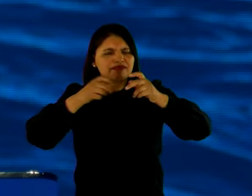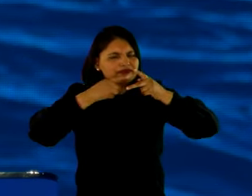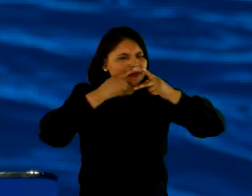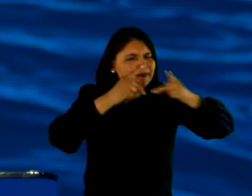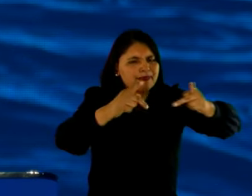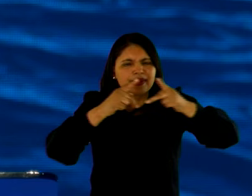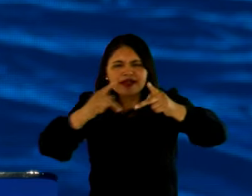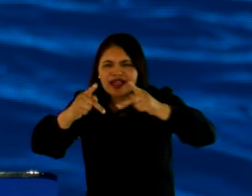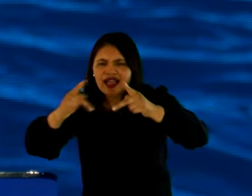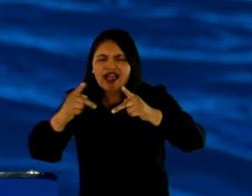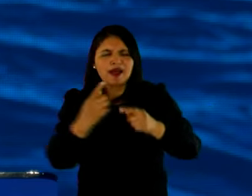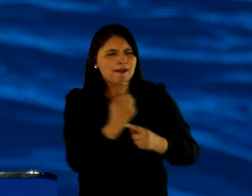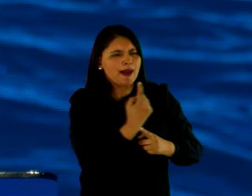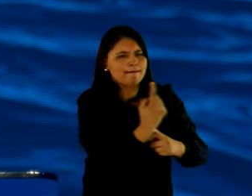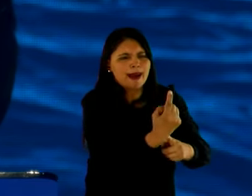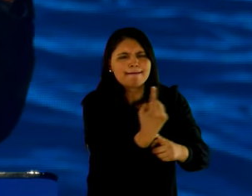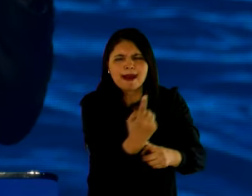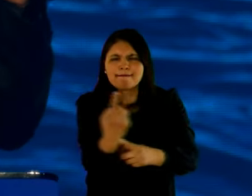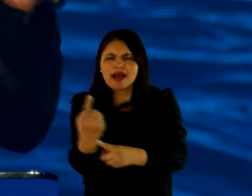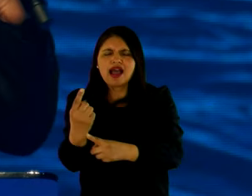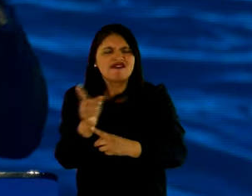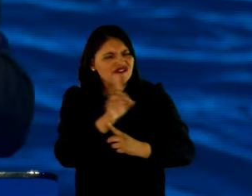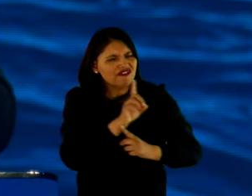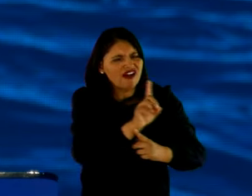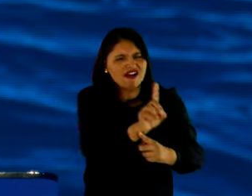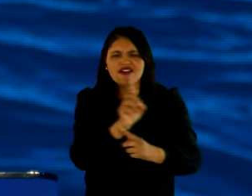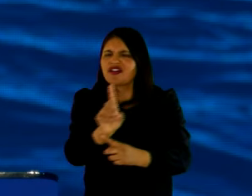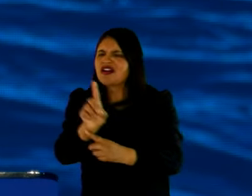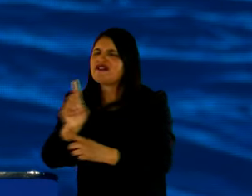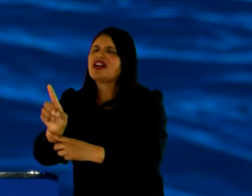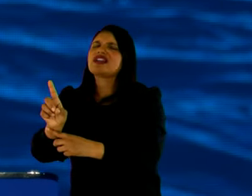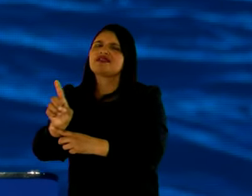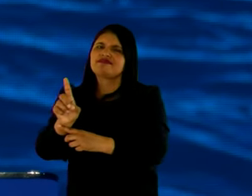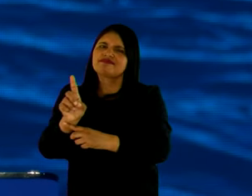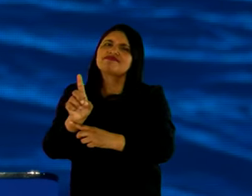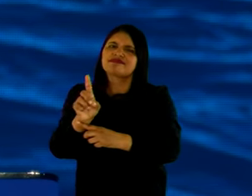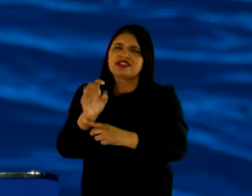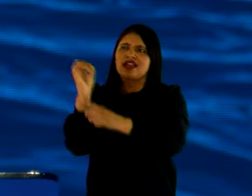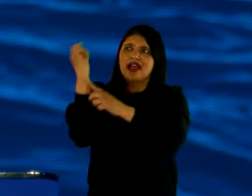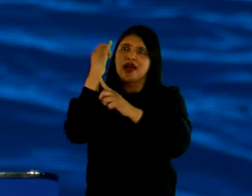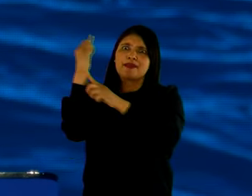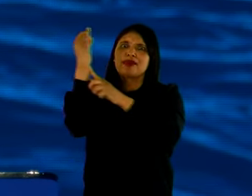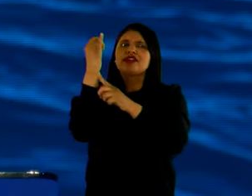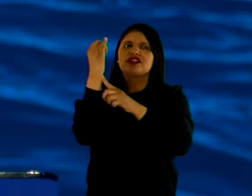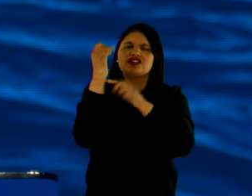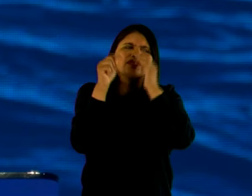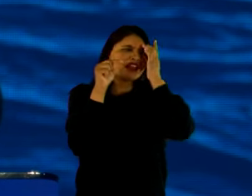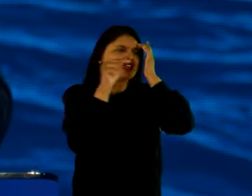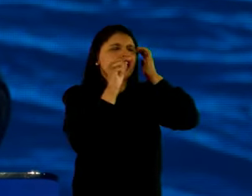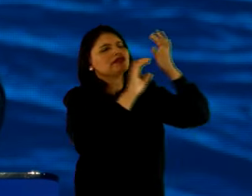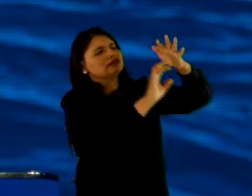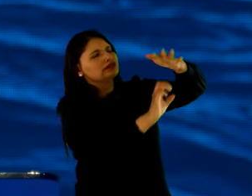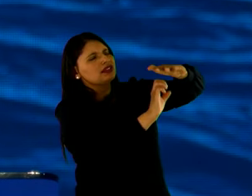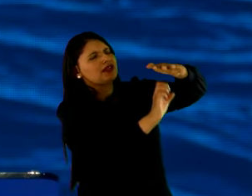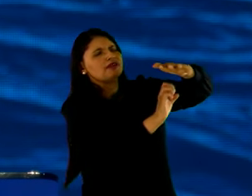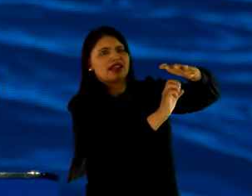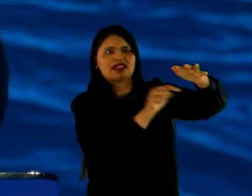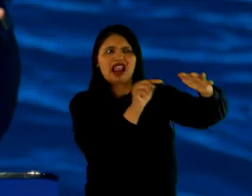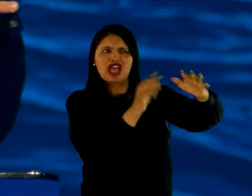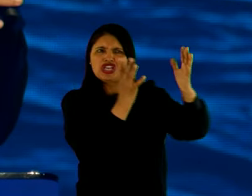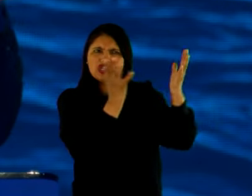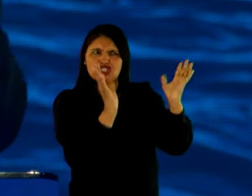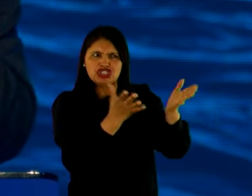são. Ninguém mais precisa ouvir o evangelho. A empresa onde você trabalha ou a sua empresa, todos